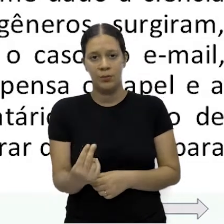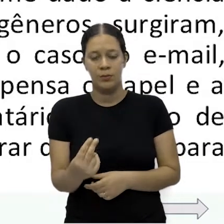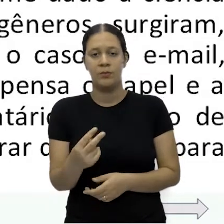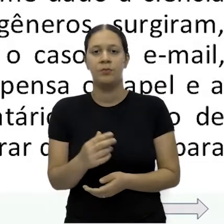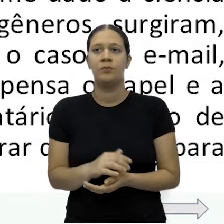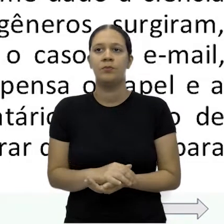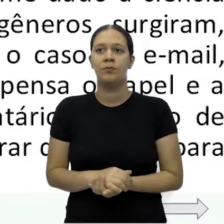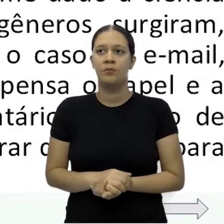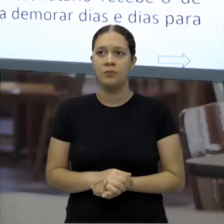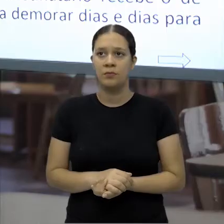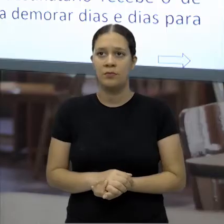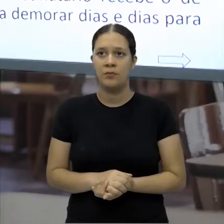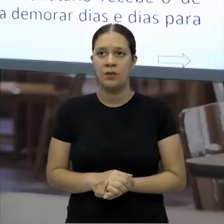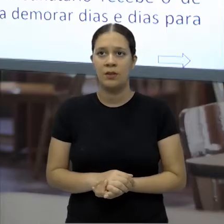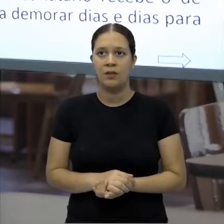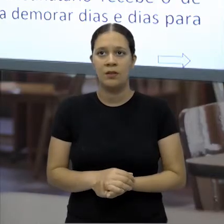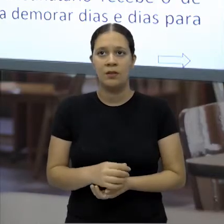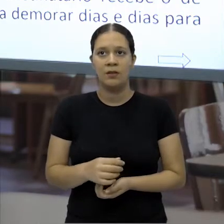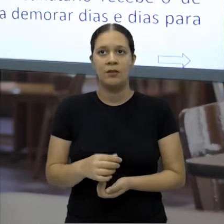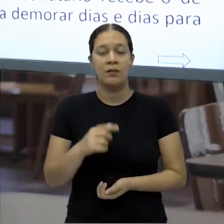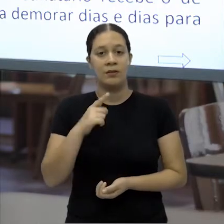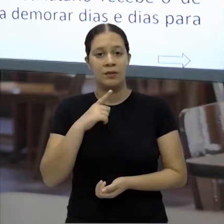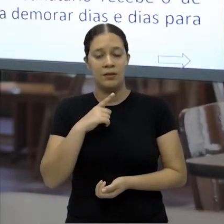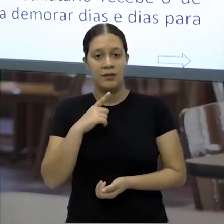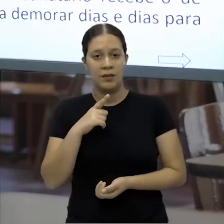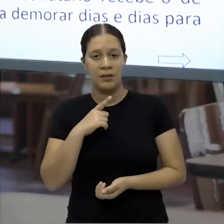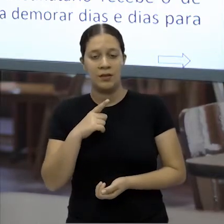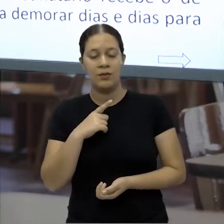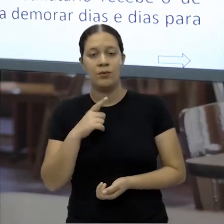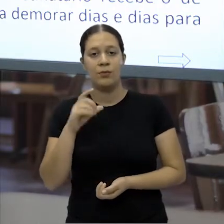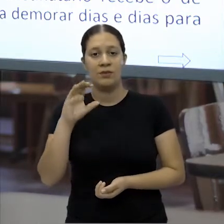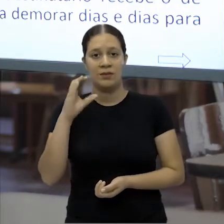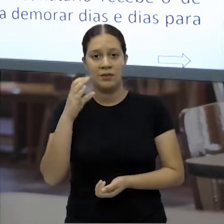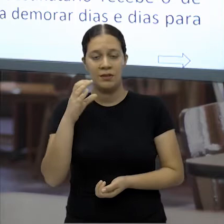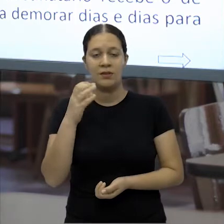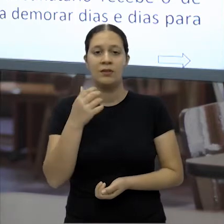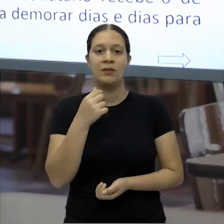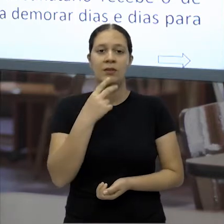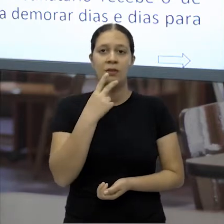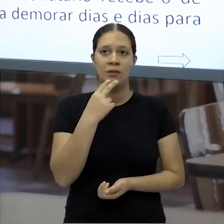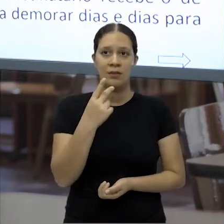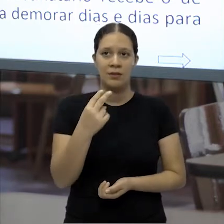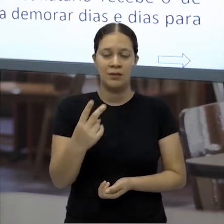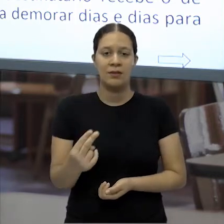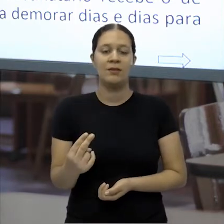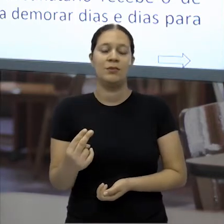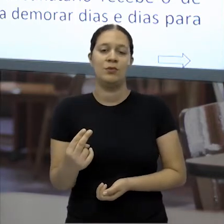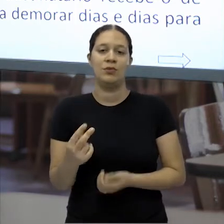suas especificidades. Sabia que tem uma ciência da língua?